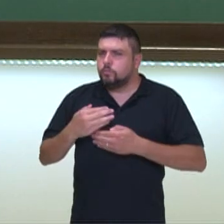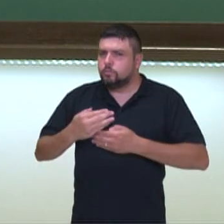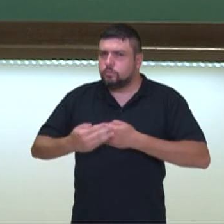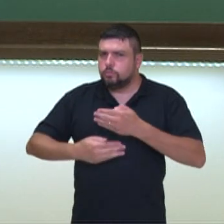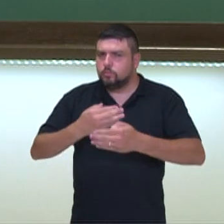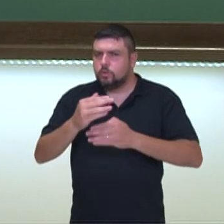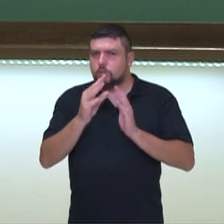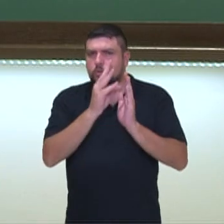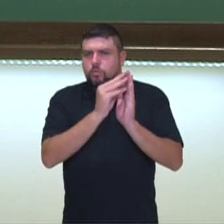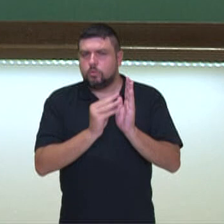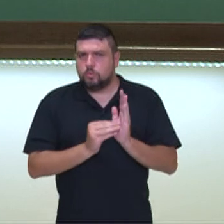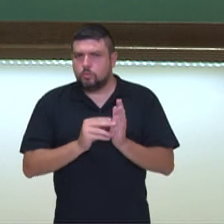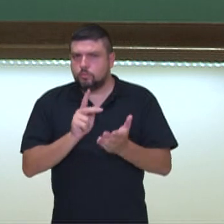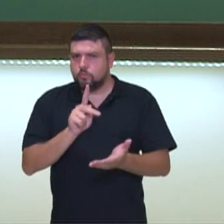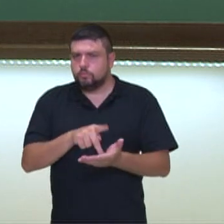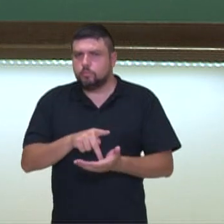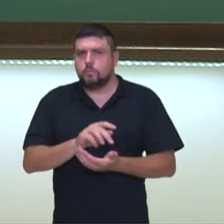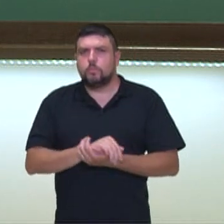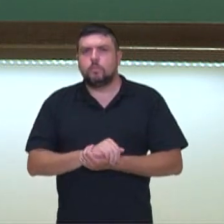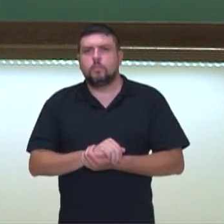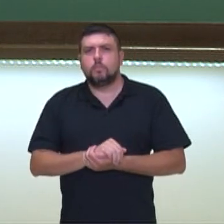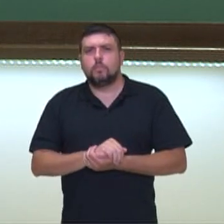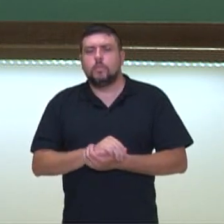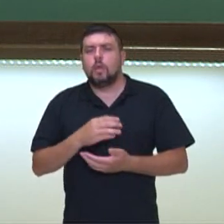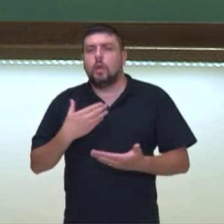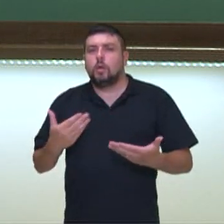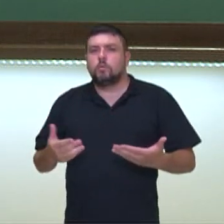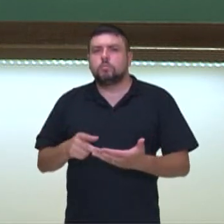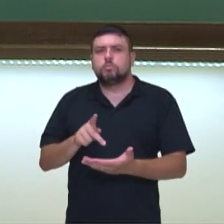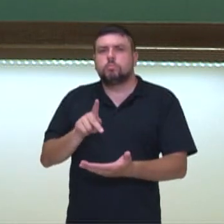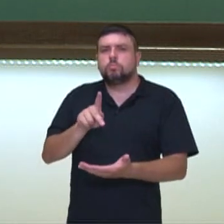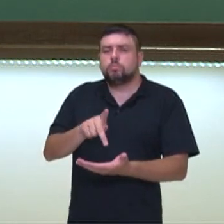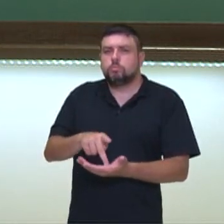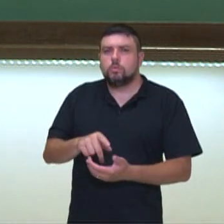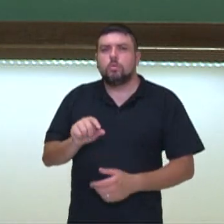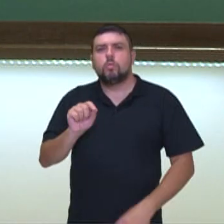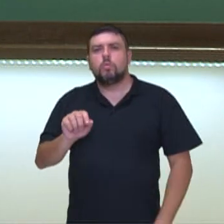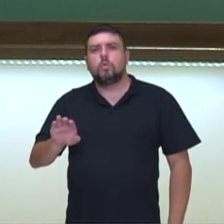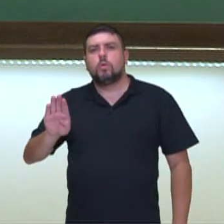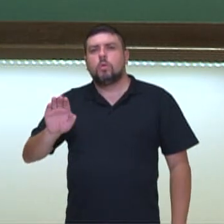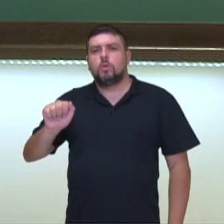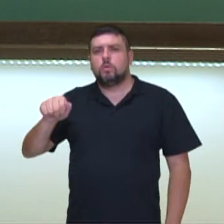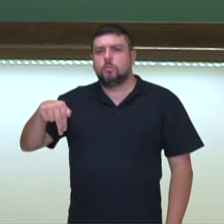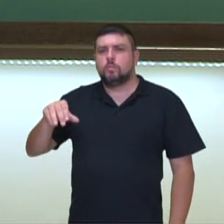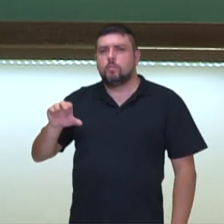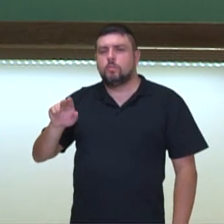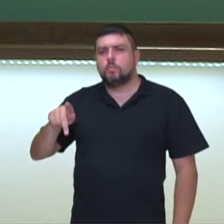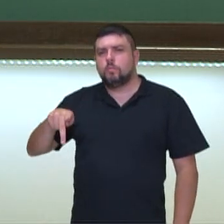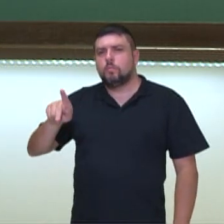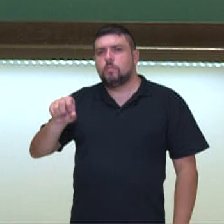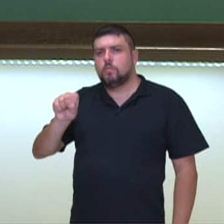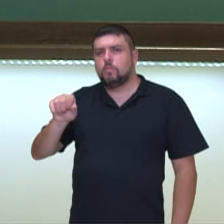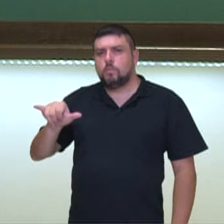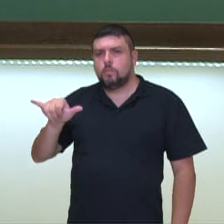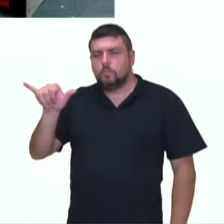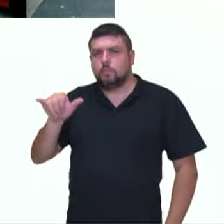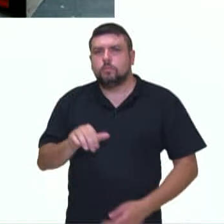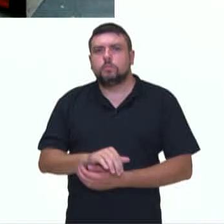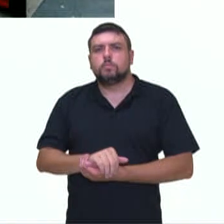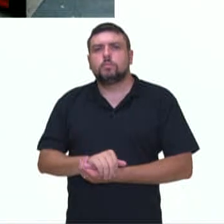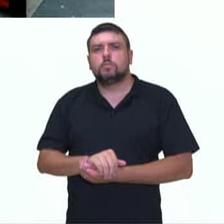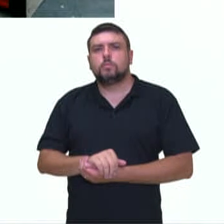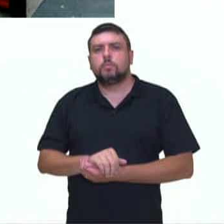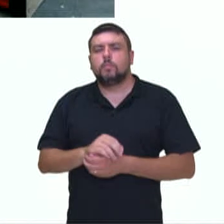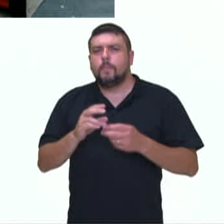nossos conteúdos de fato. A gente começa logo de cara com o Banksy propriamente dito. Olha só, vocês estão vendo aqui